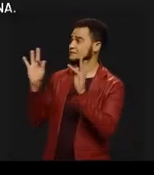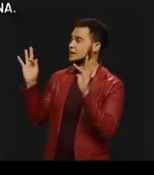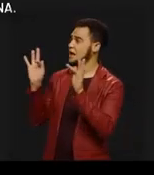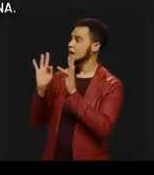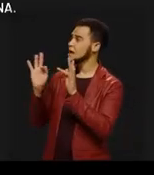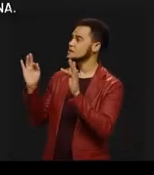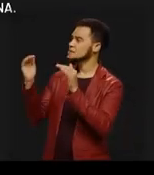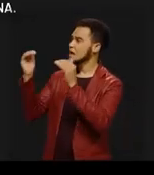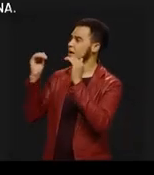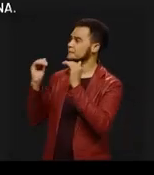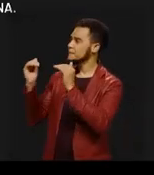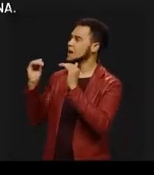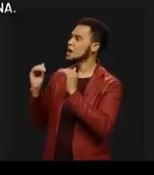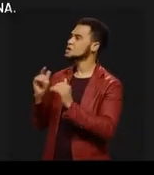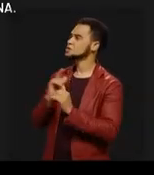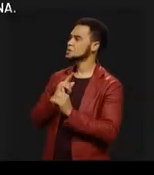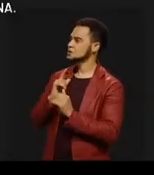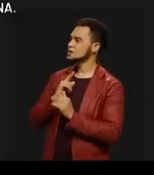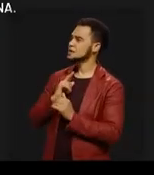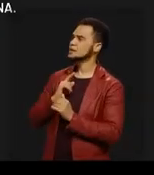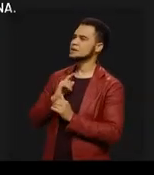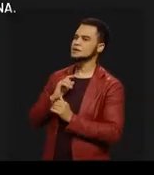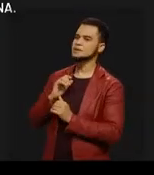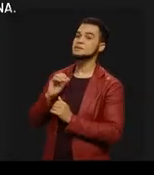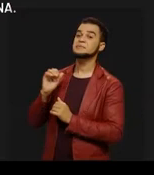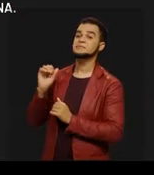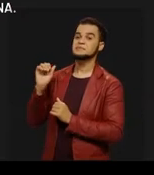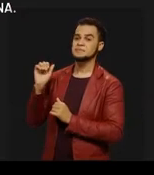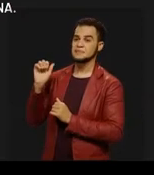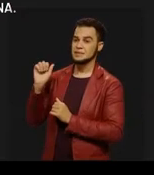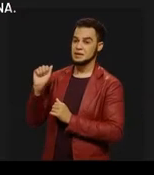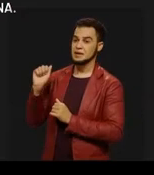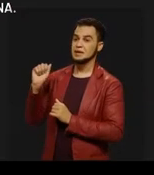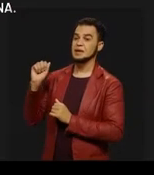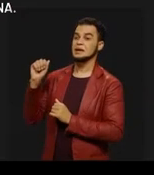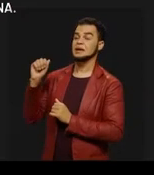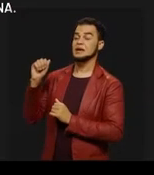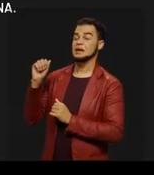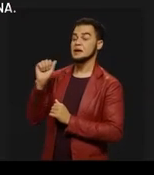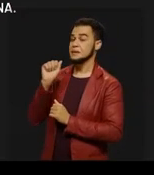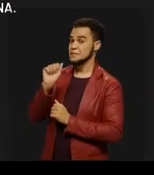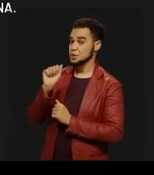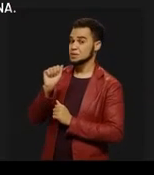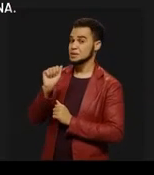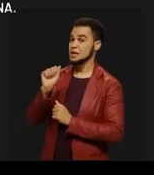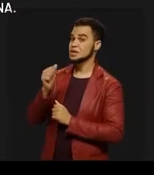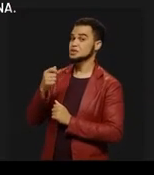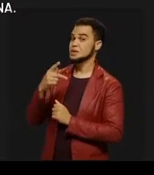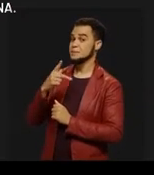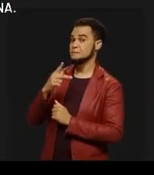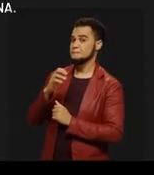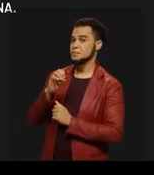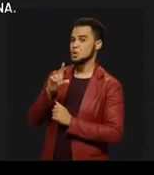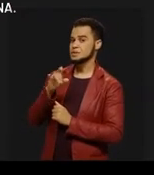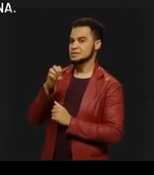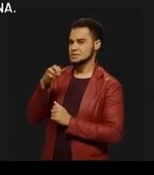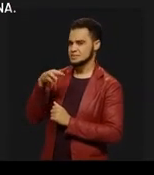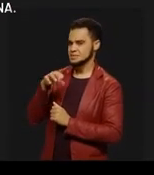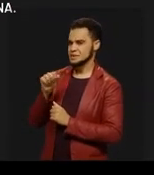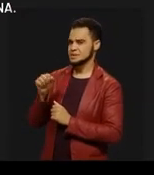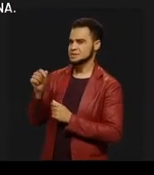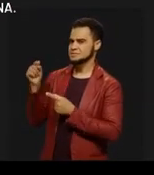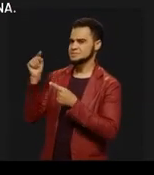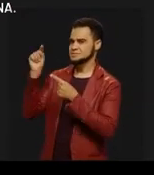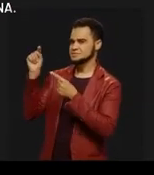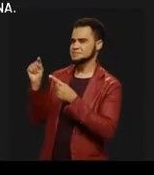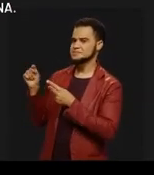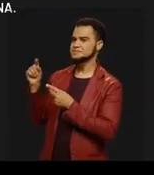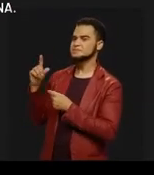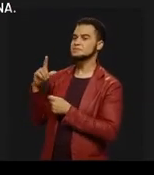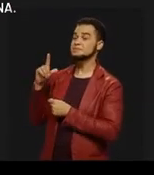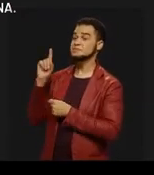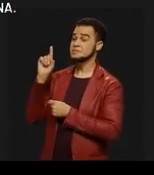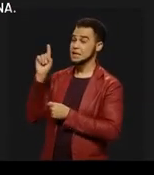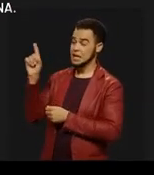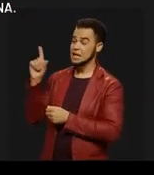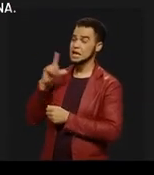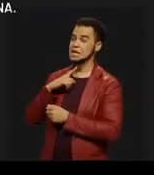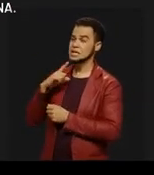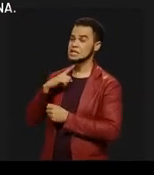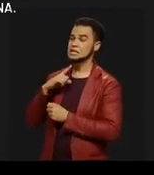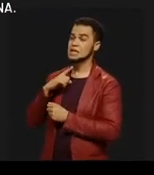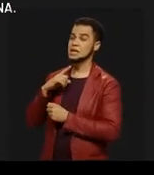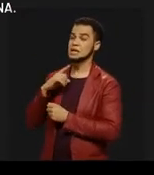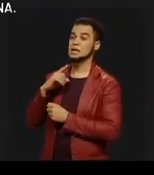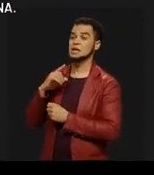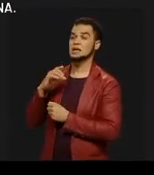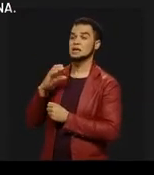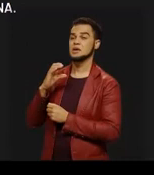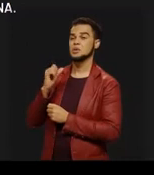ou polissemia? A primeira frase é, ele ocupa um alto posto na empresa. E a segunda frase, abasteci meu carro no